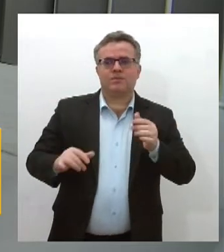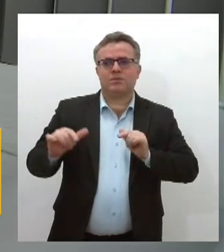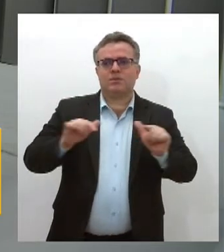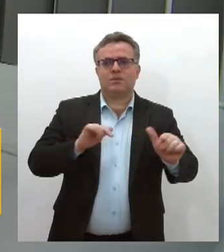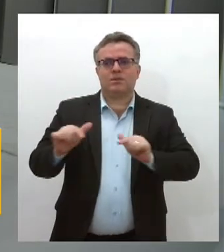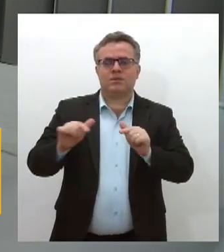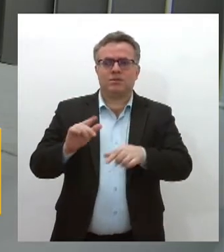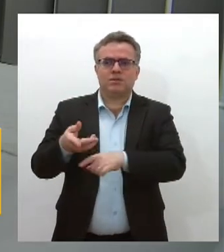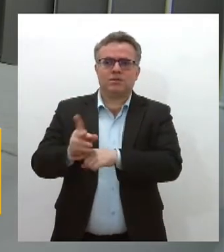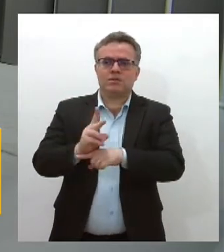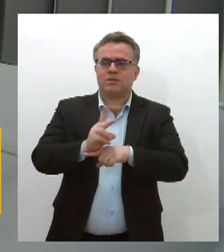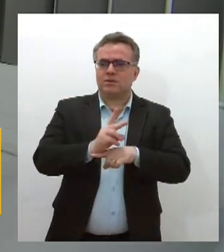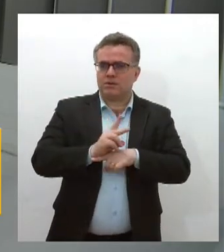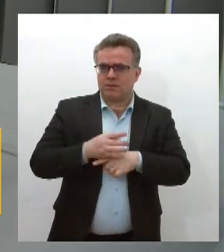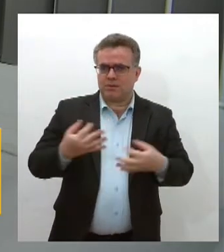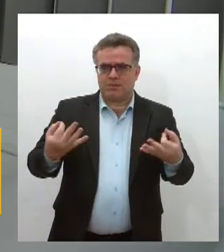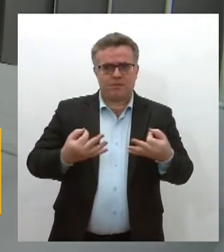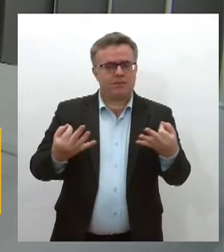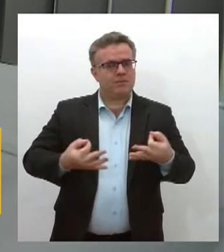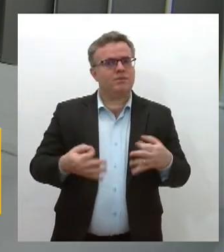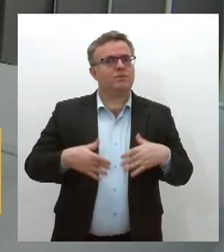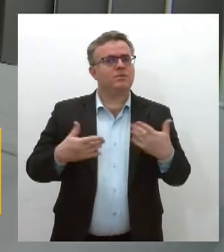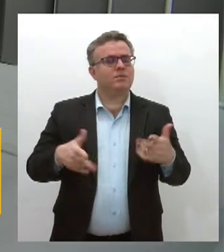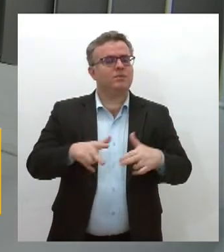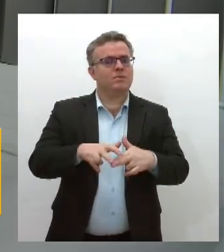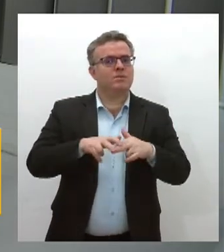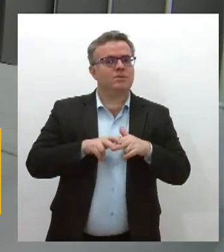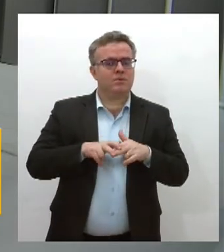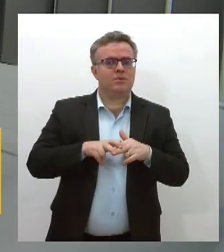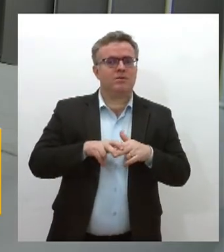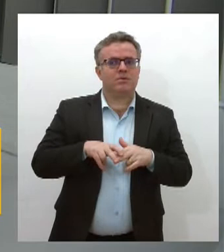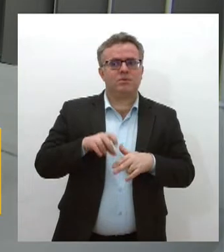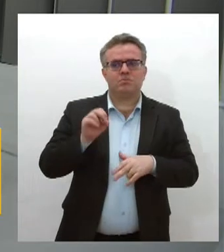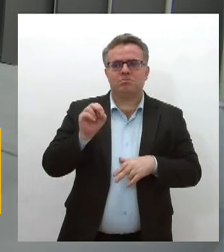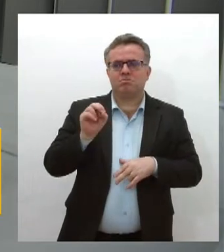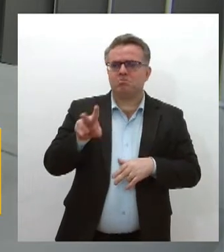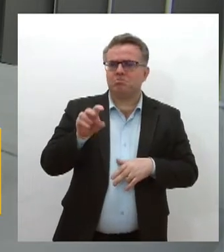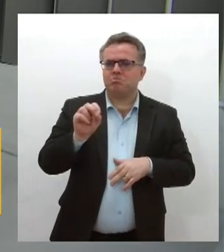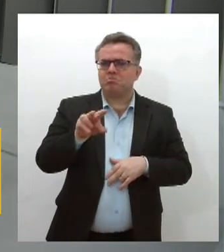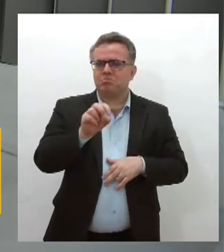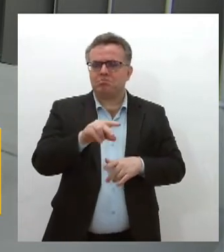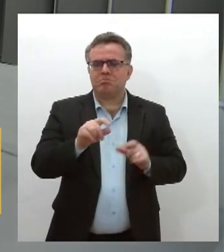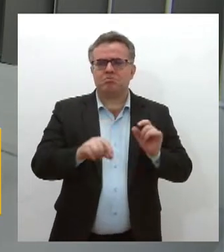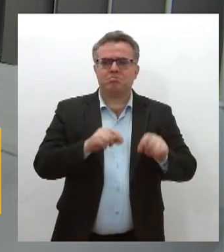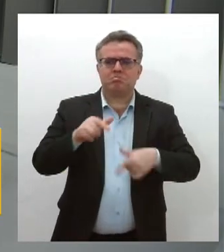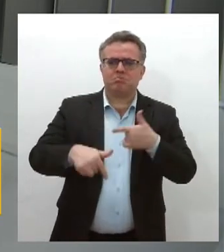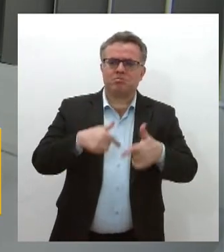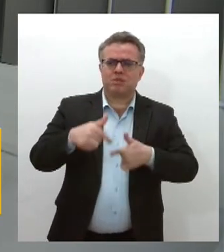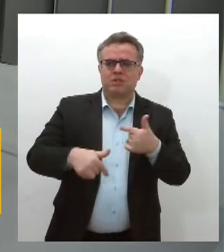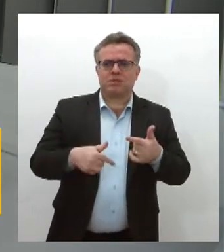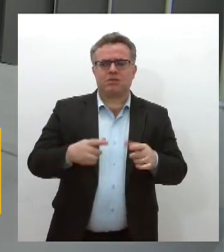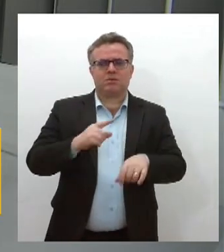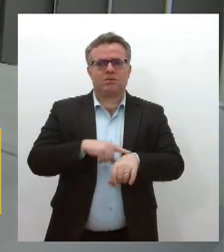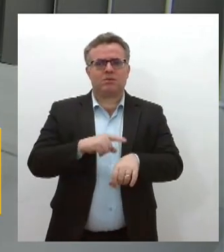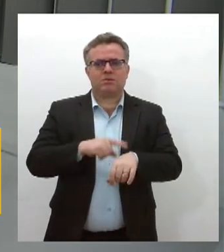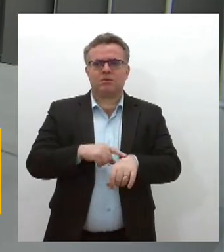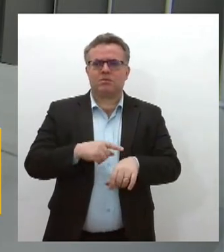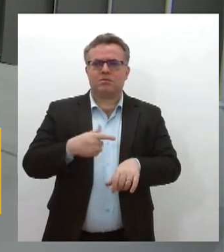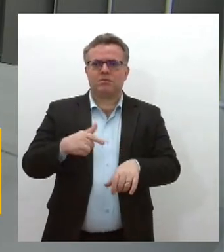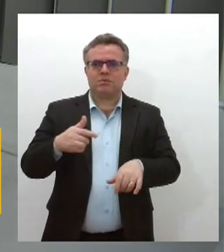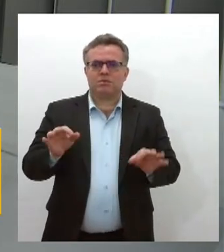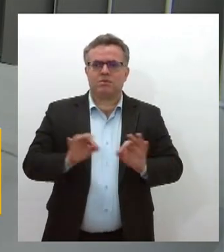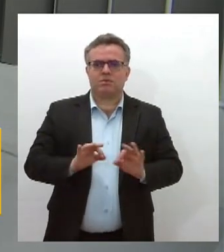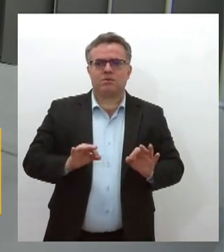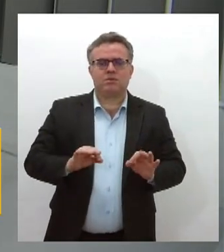é essencial e que a gente vê a abnegação deles, o empenho, porque não tem horário, todos os dias da